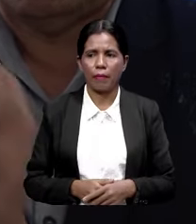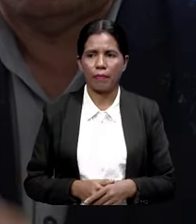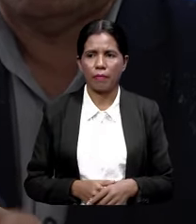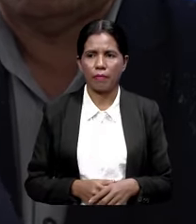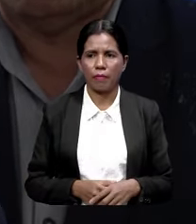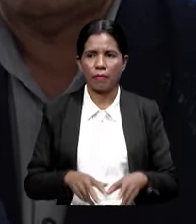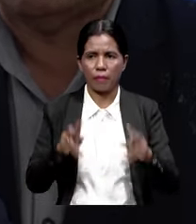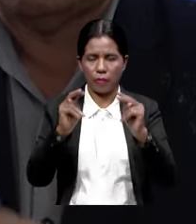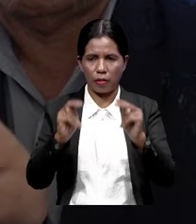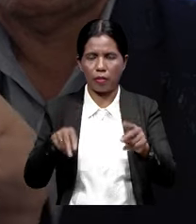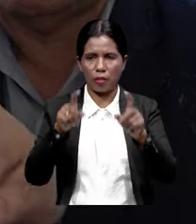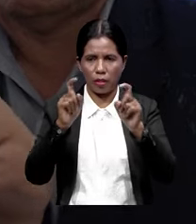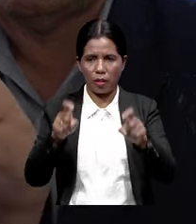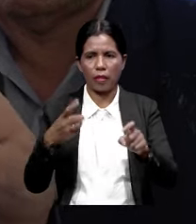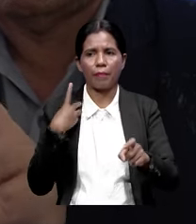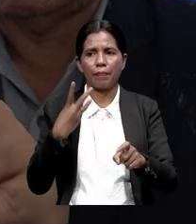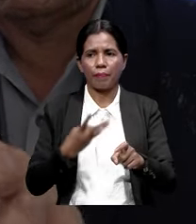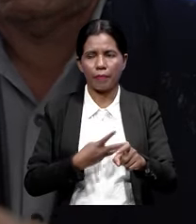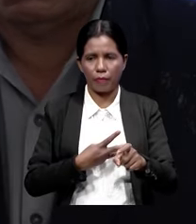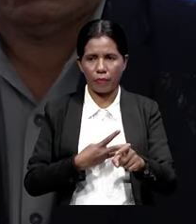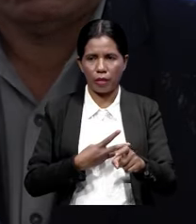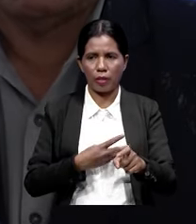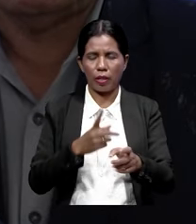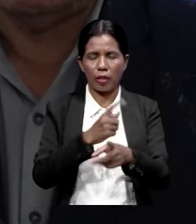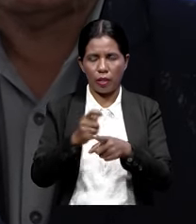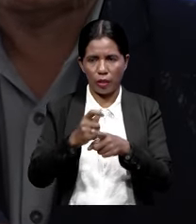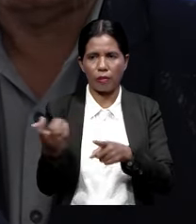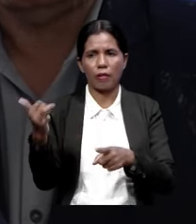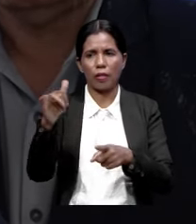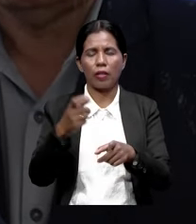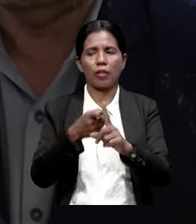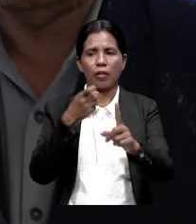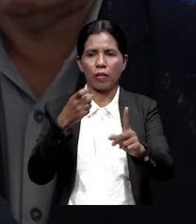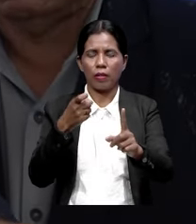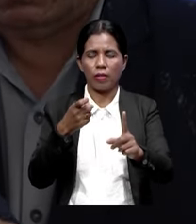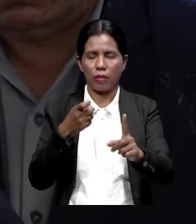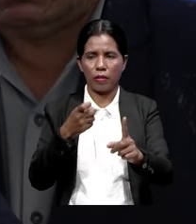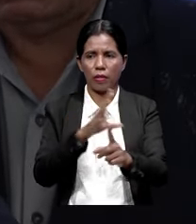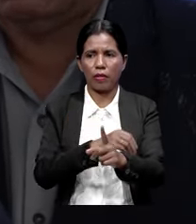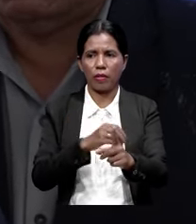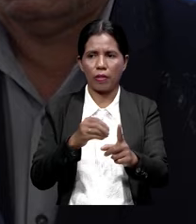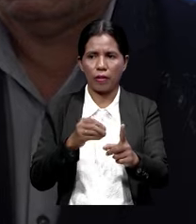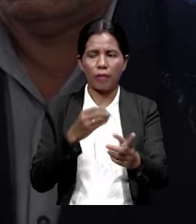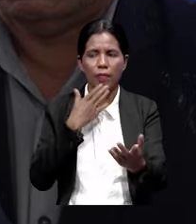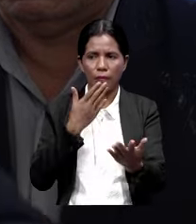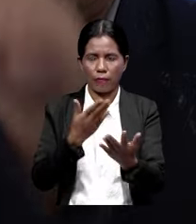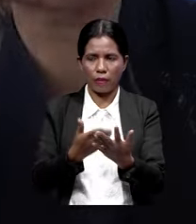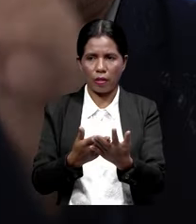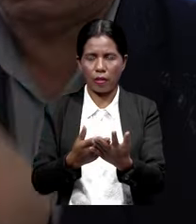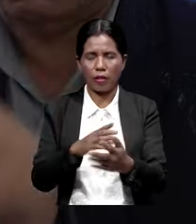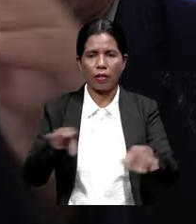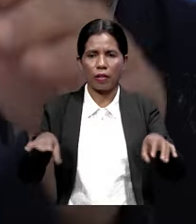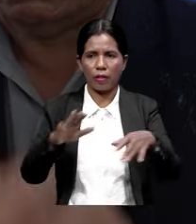né? Precisa, tem que, e tá, na sala que se treina que se, deu se facilitar os mesmo acordo, e ano, para ter